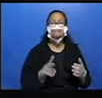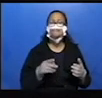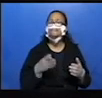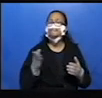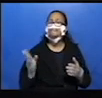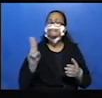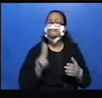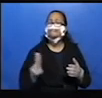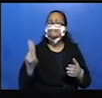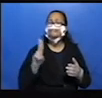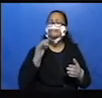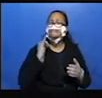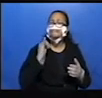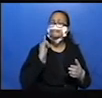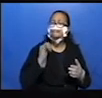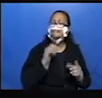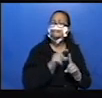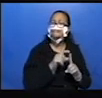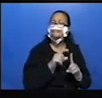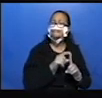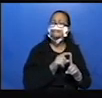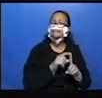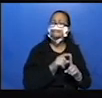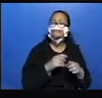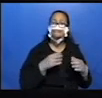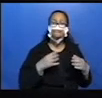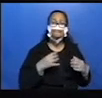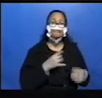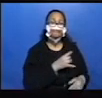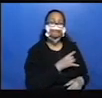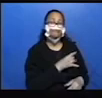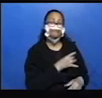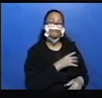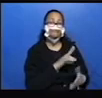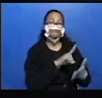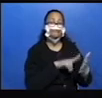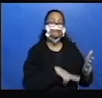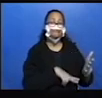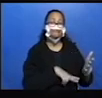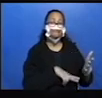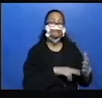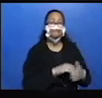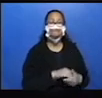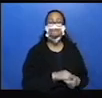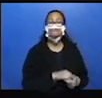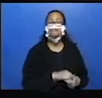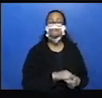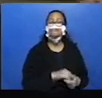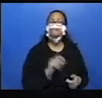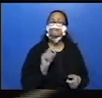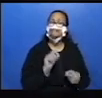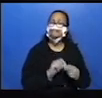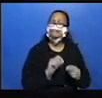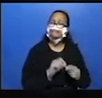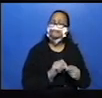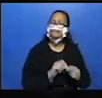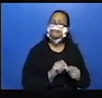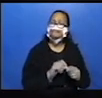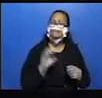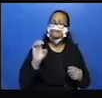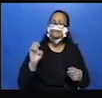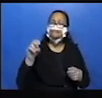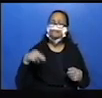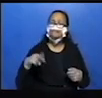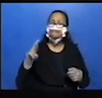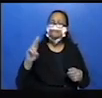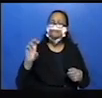pelo narrador para causar medo no leitor? Ah, isso também faz parte do enredo, né?